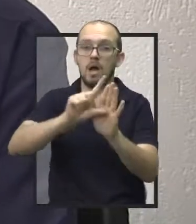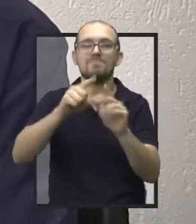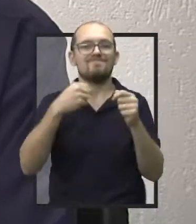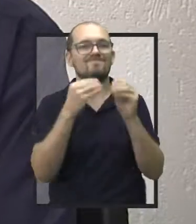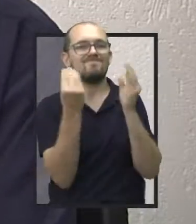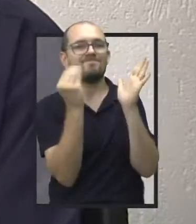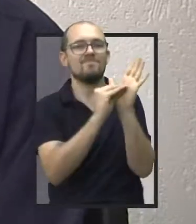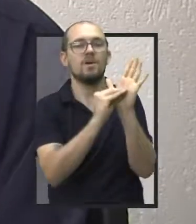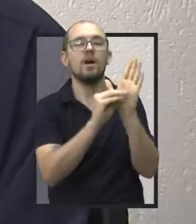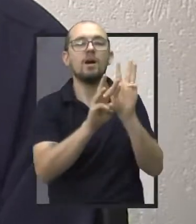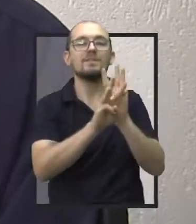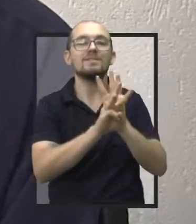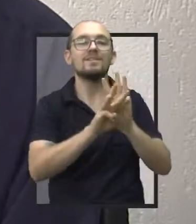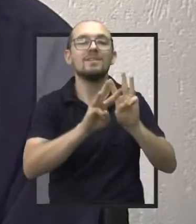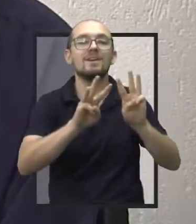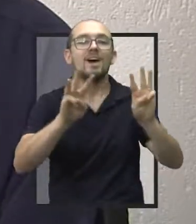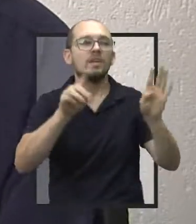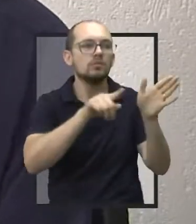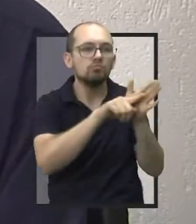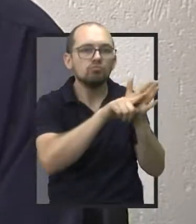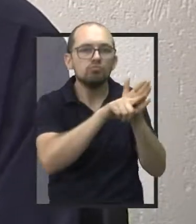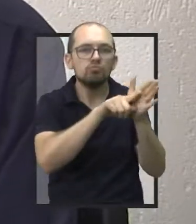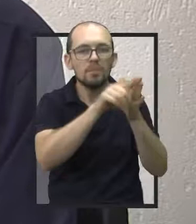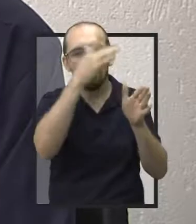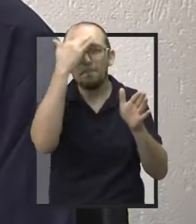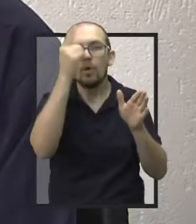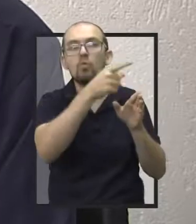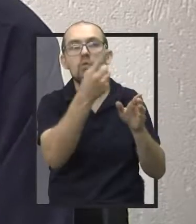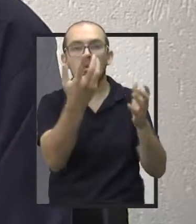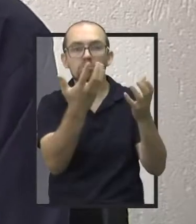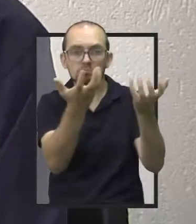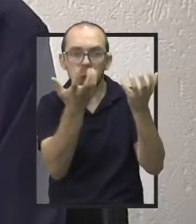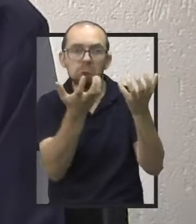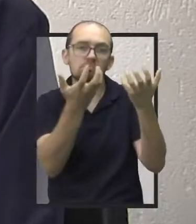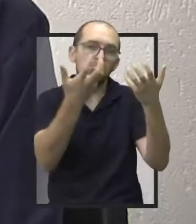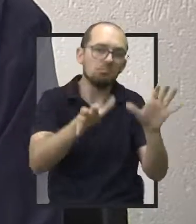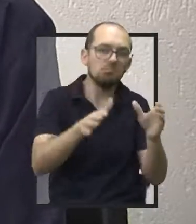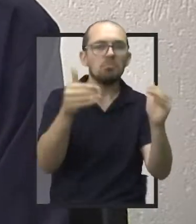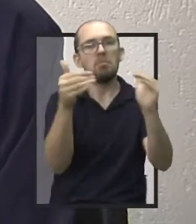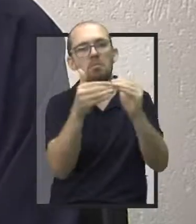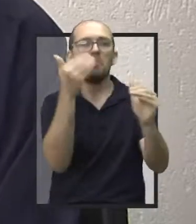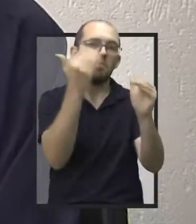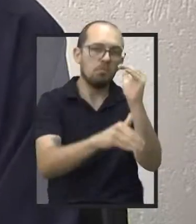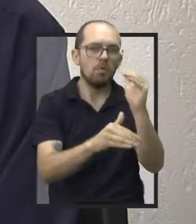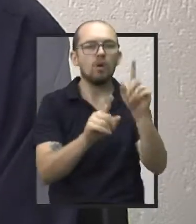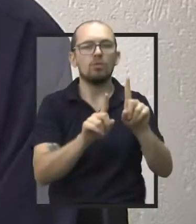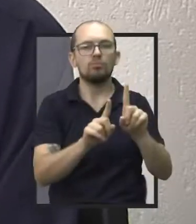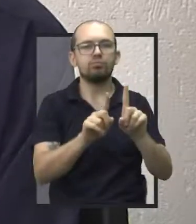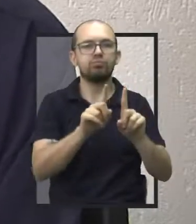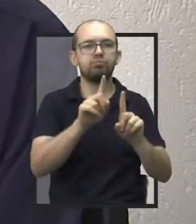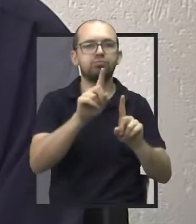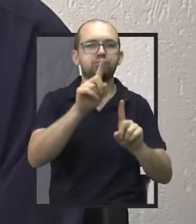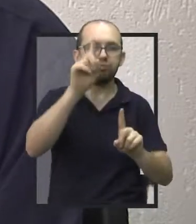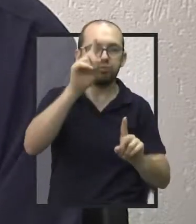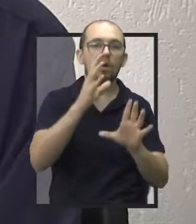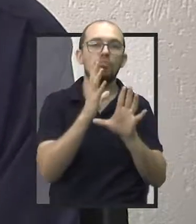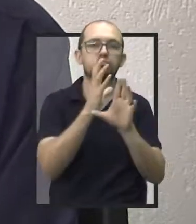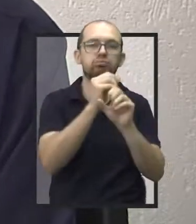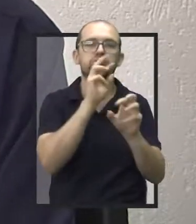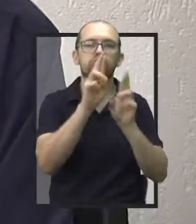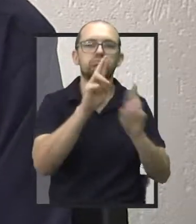participação popular do qual teve aí 97 pessoas concordando a favor de que nós criamos